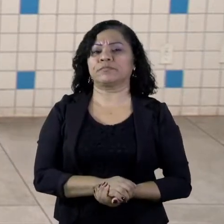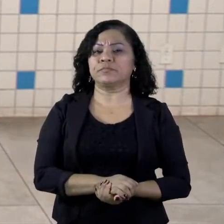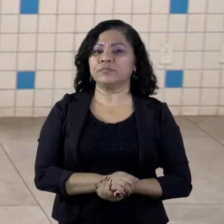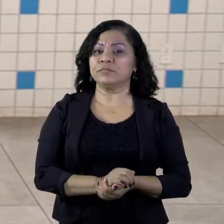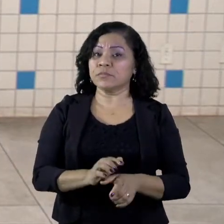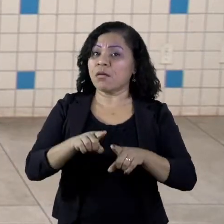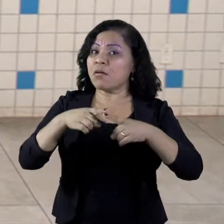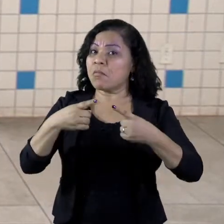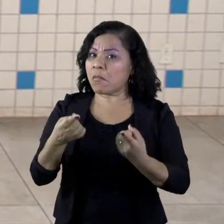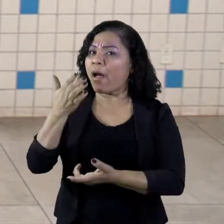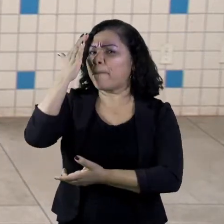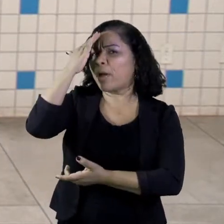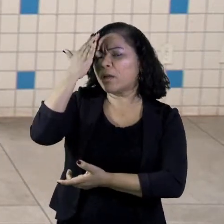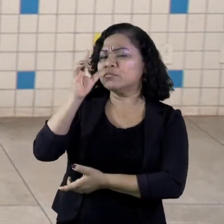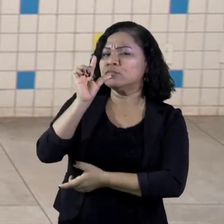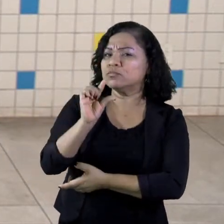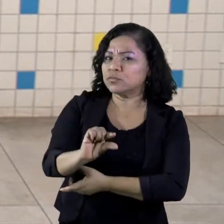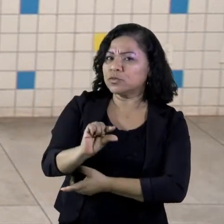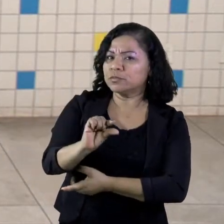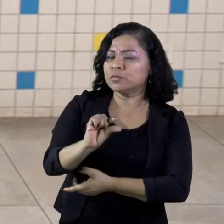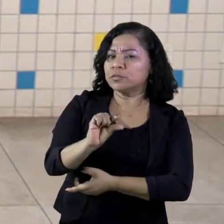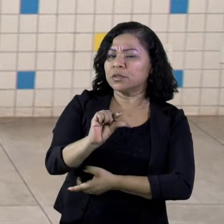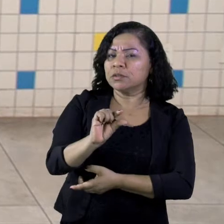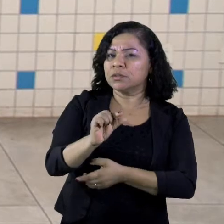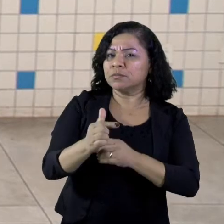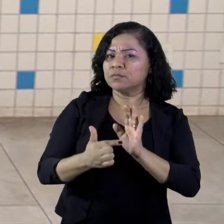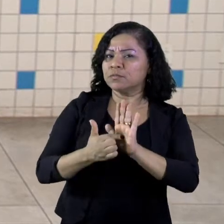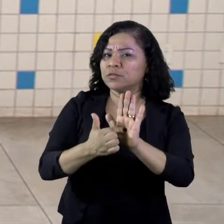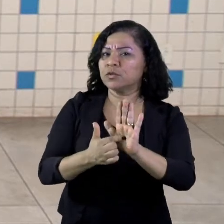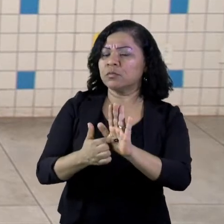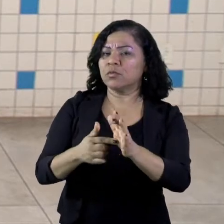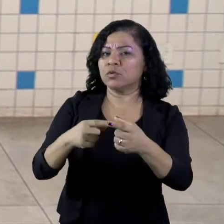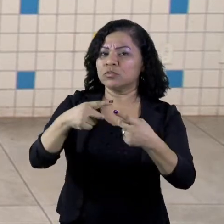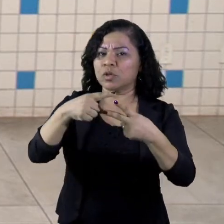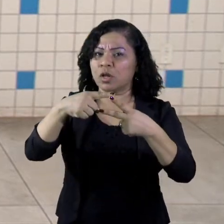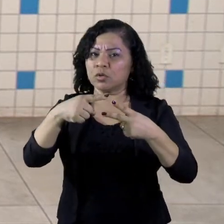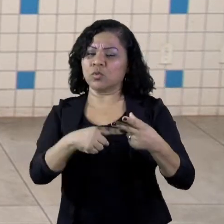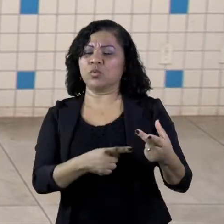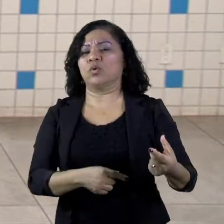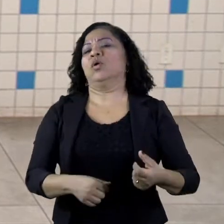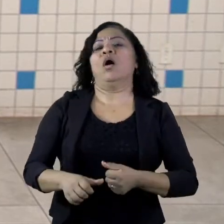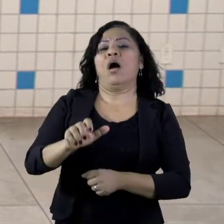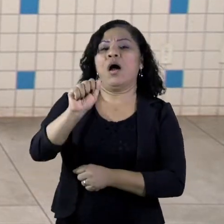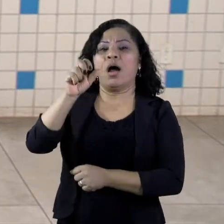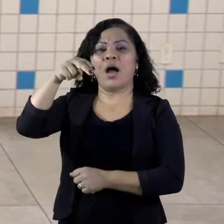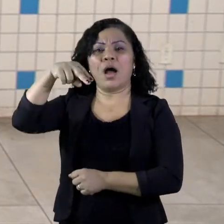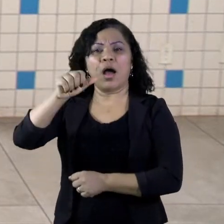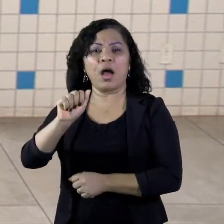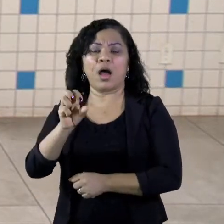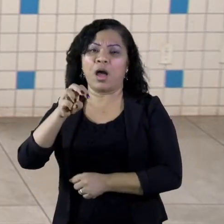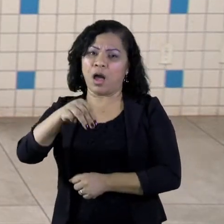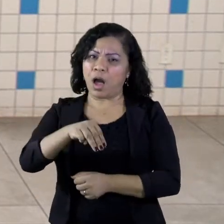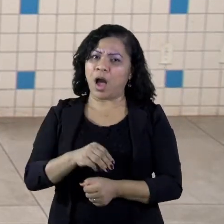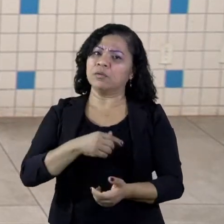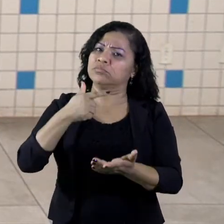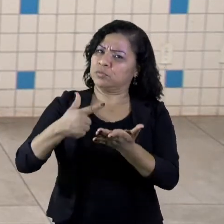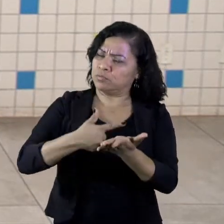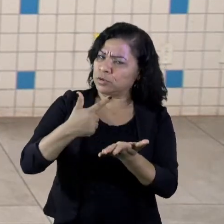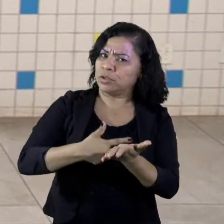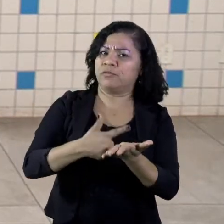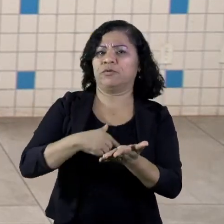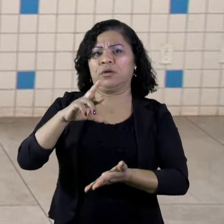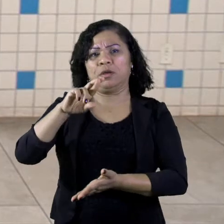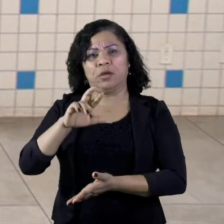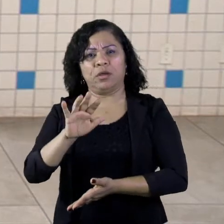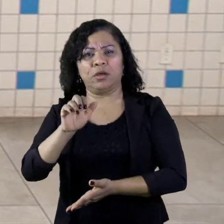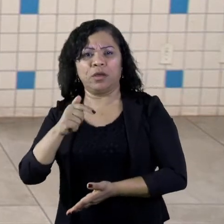gente entender um pouquinho, vou citar aqui dois. O Adam Smith, quando ele escreve o livro Riqueza das Nações, e o